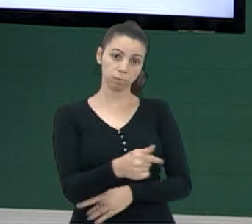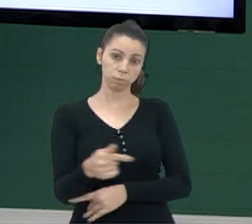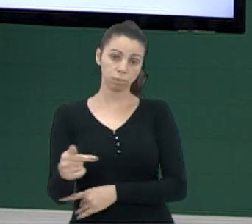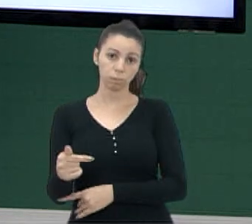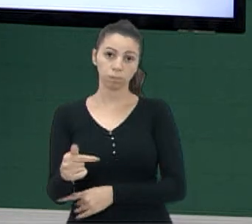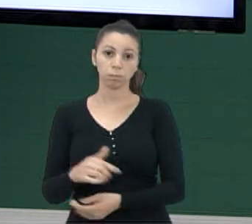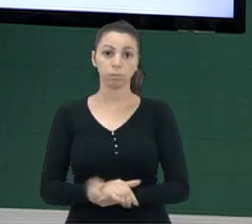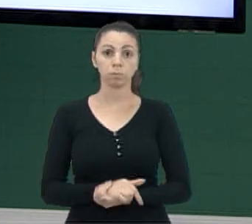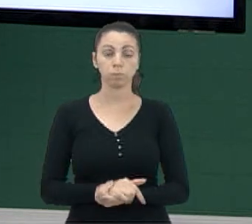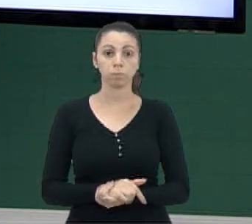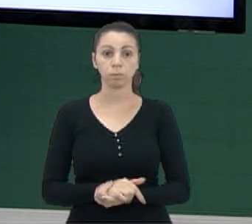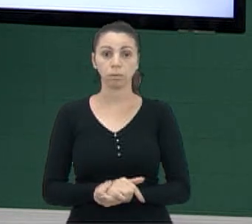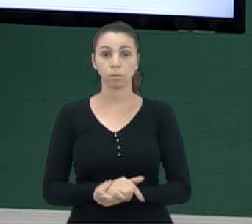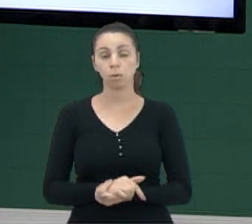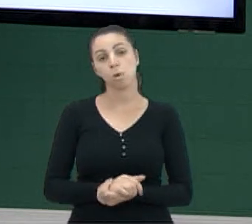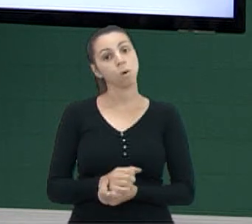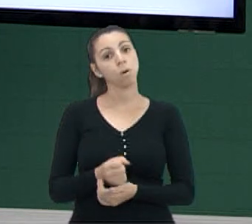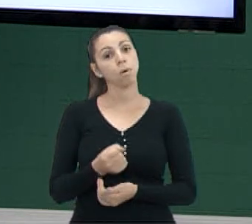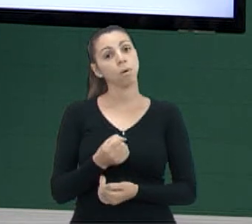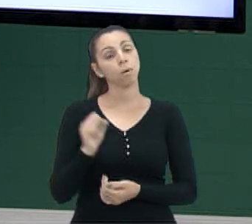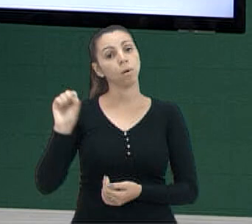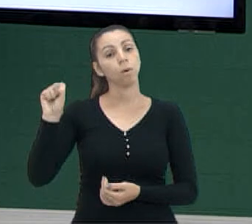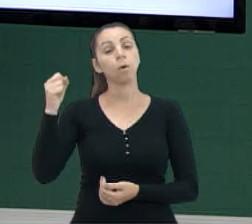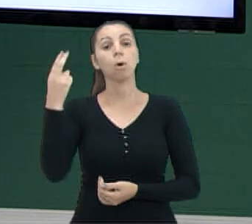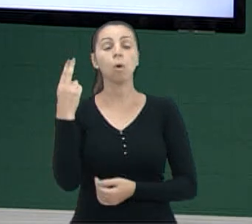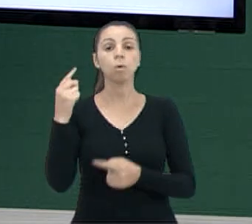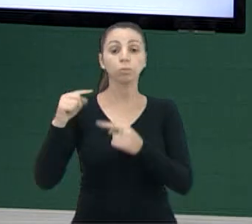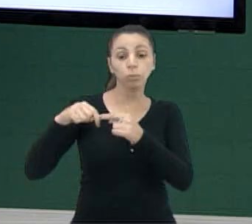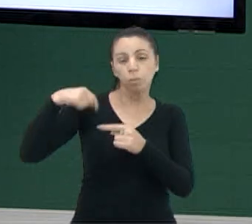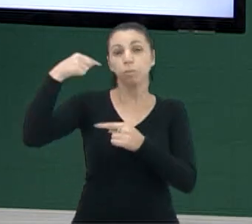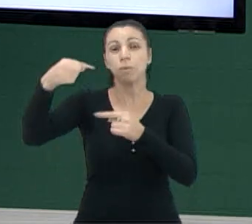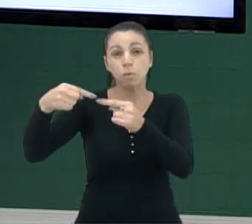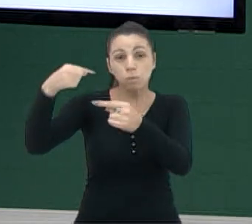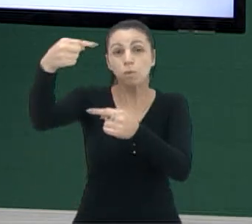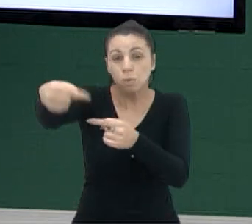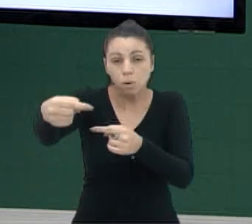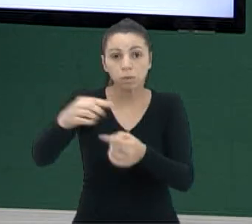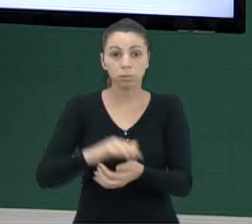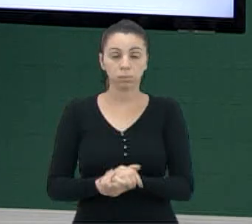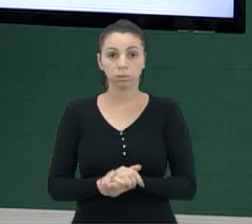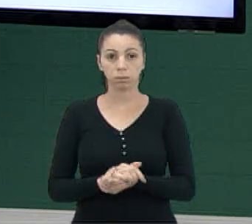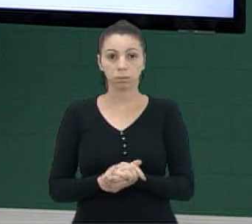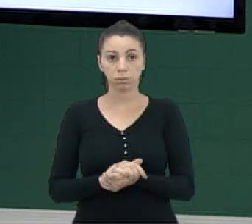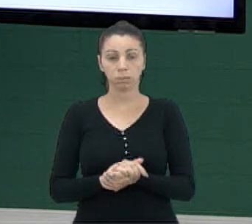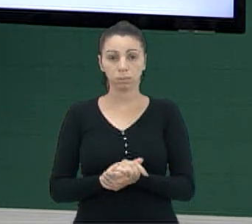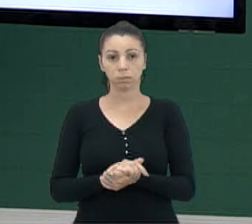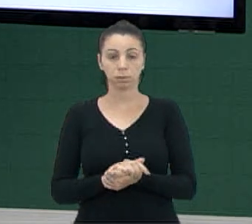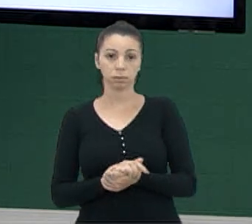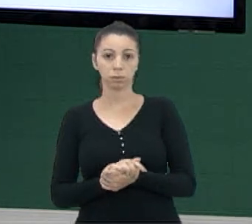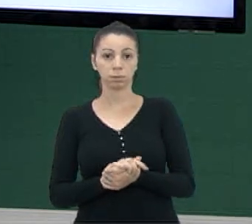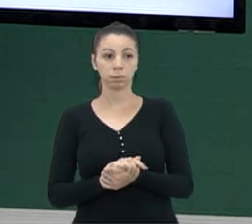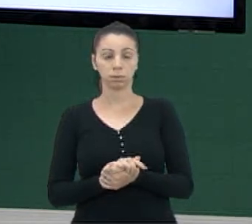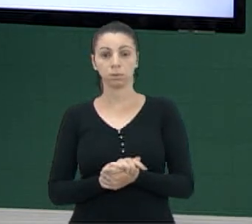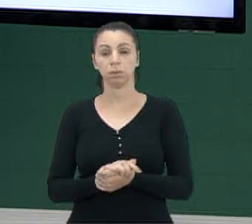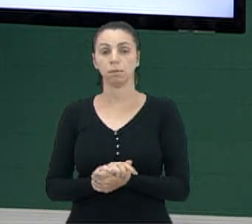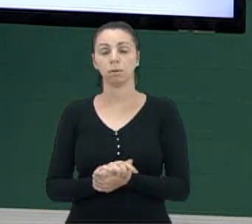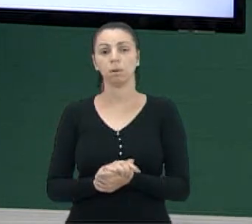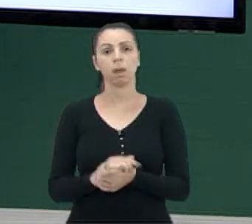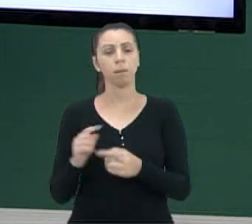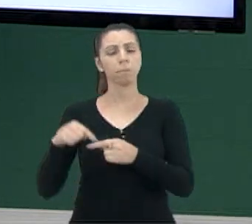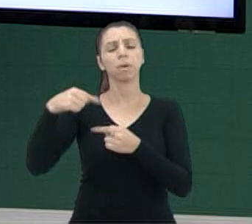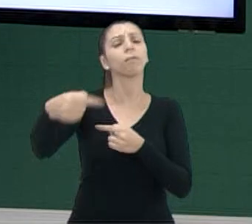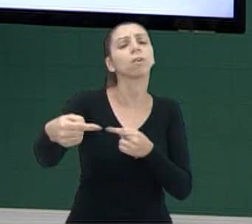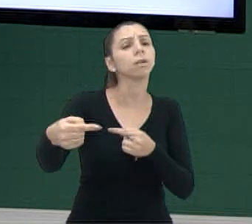ou no que passou? Provavelmente você vai dizer: ah, no próximo, porque você falou tem aniversário, né? Mas se